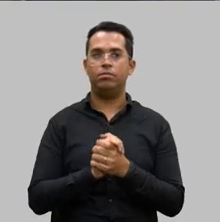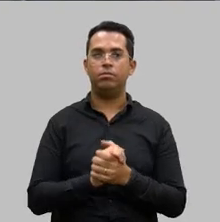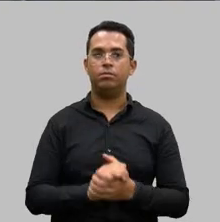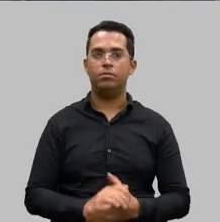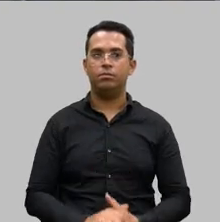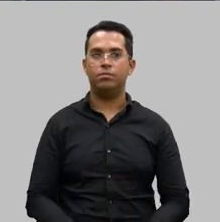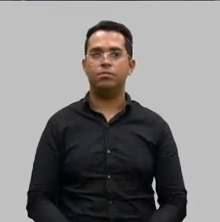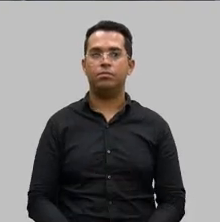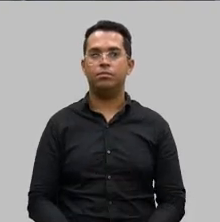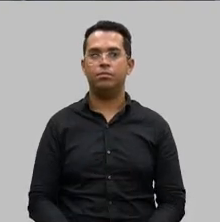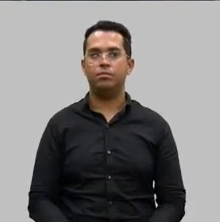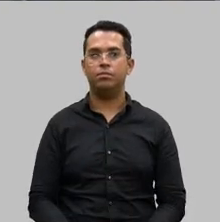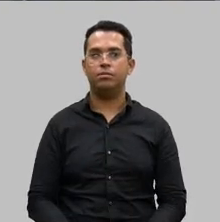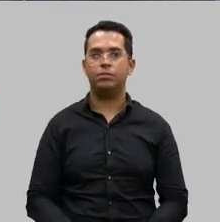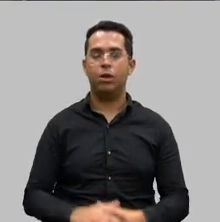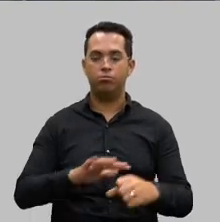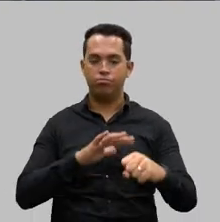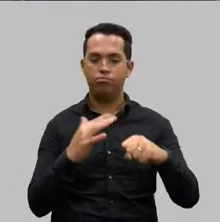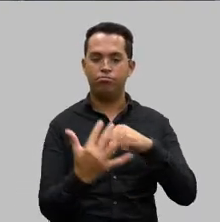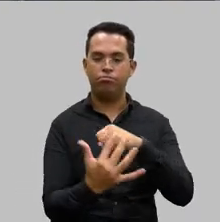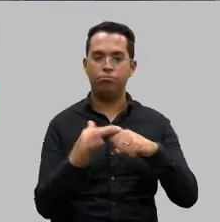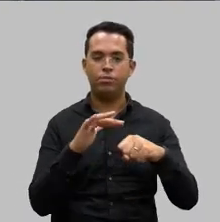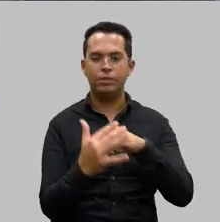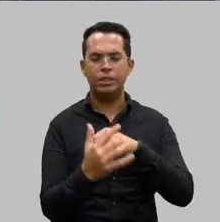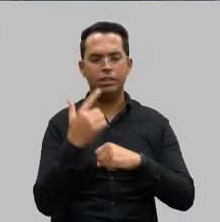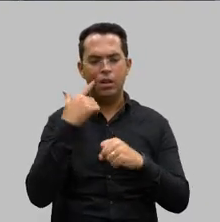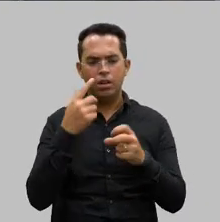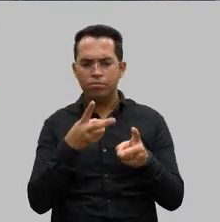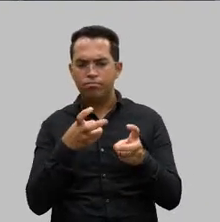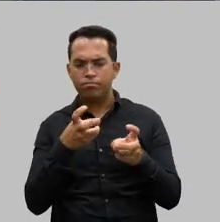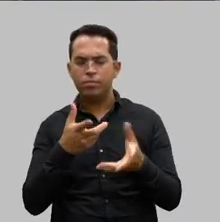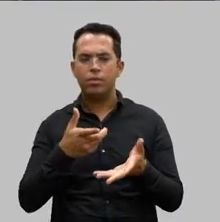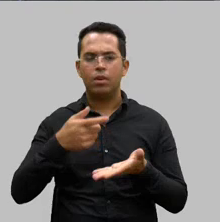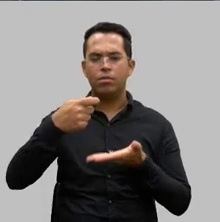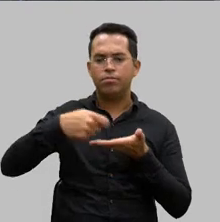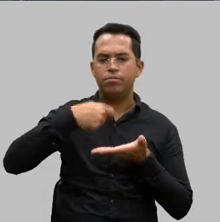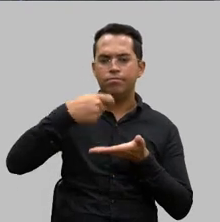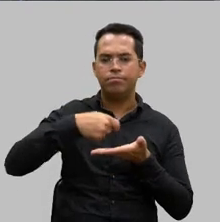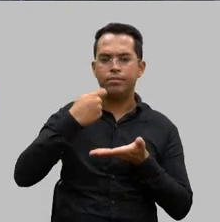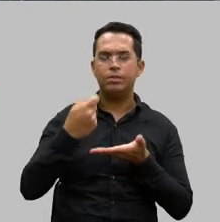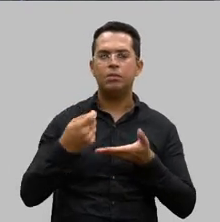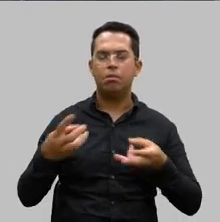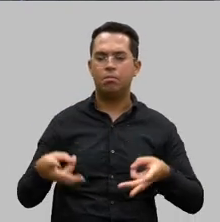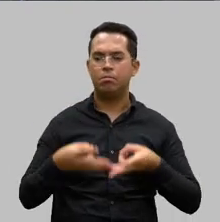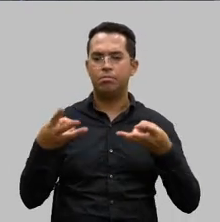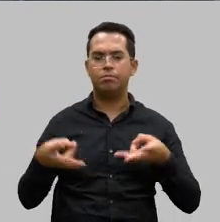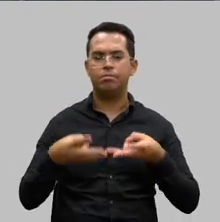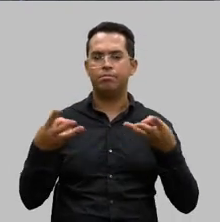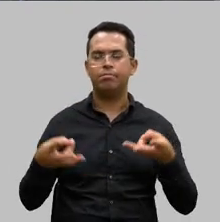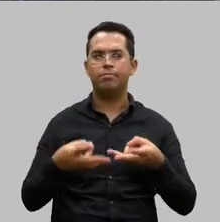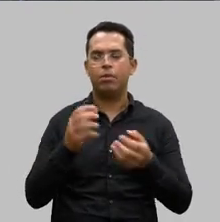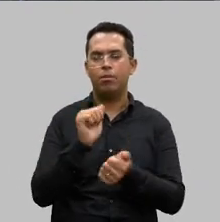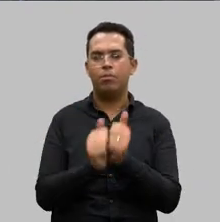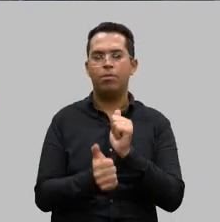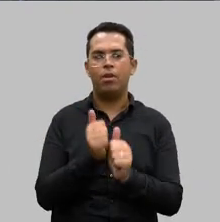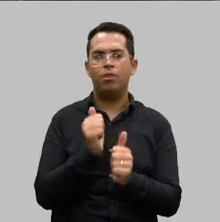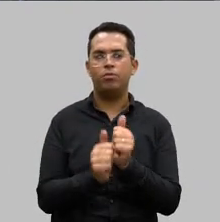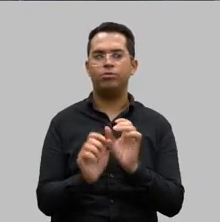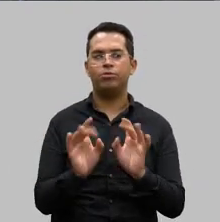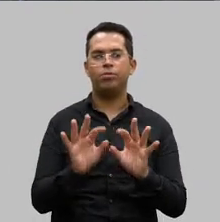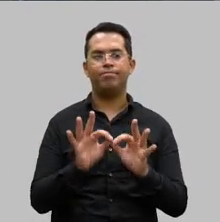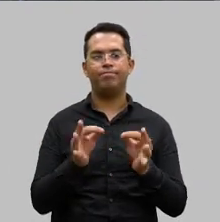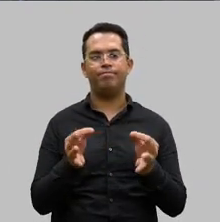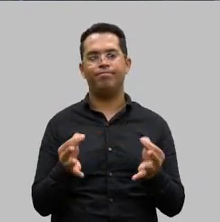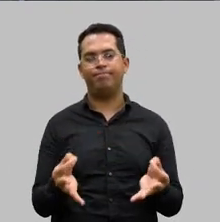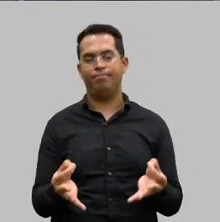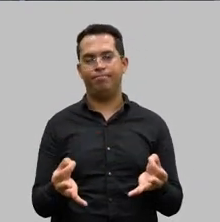e viu o idoso comendo macarrão com Arroz macarrão branco não tinha nem massa de tomate e não era desve cho não